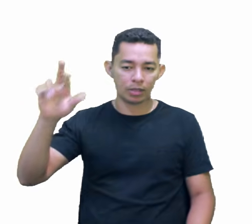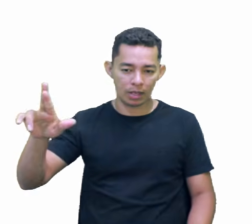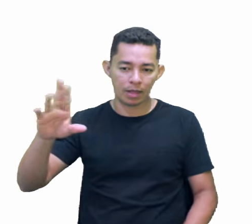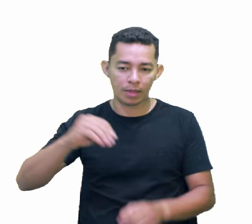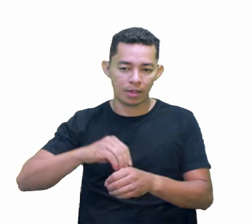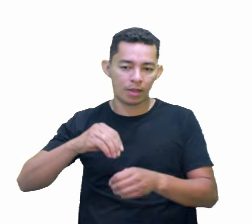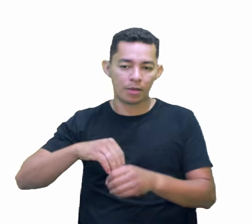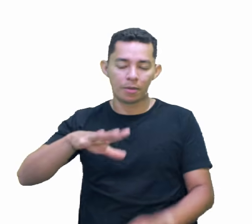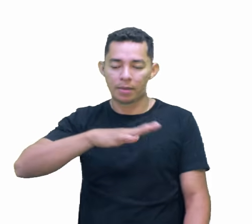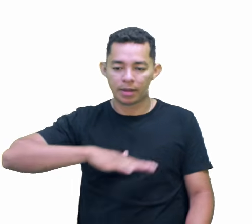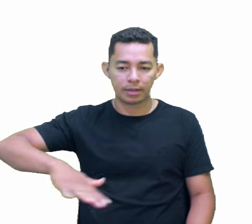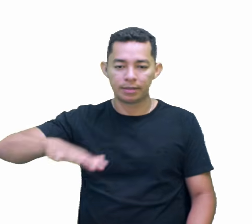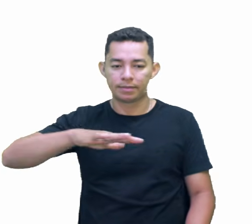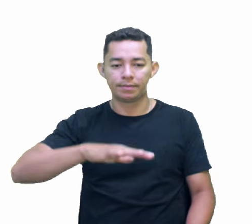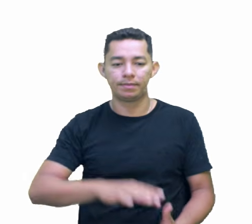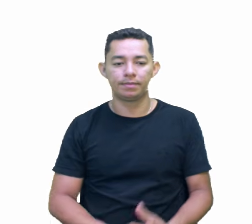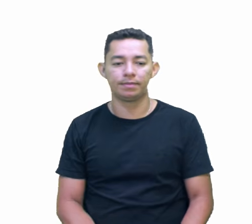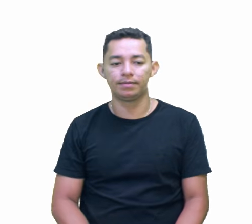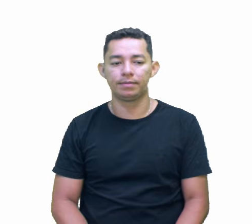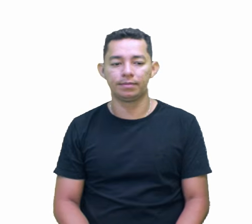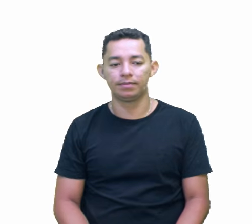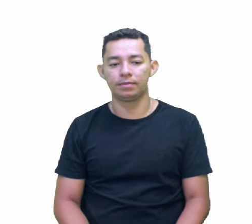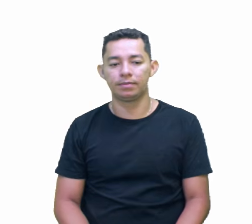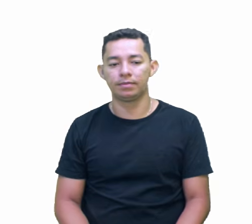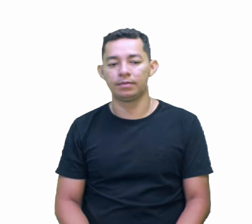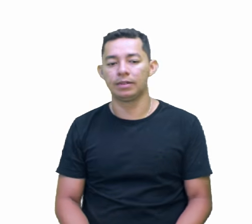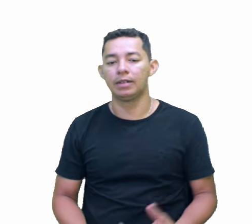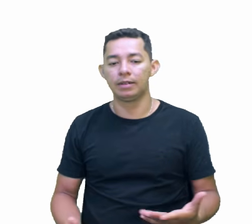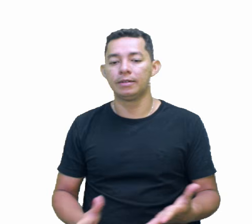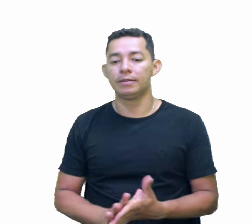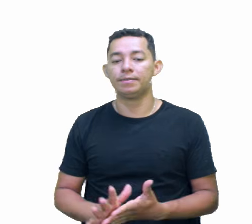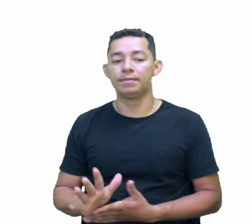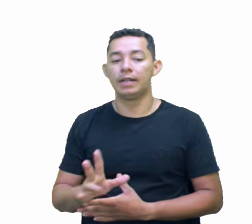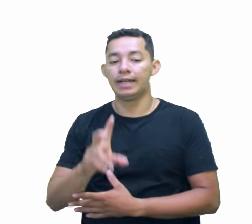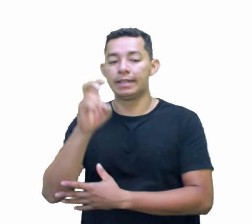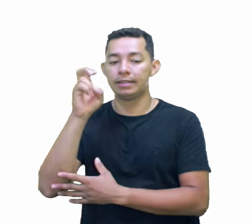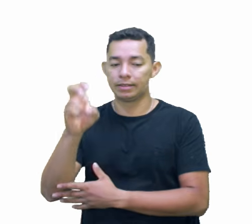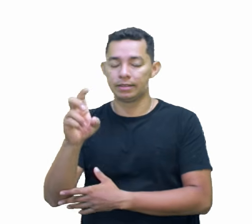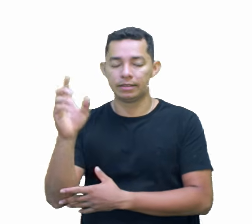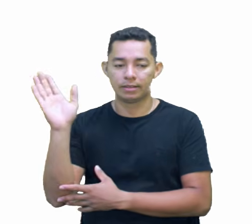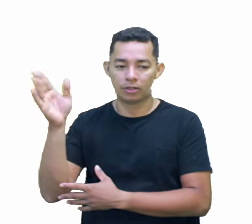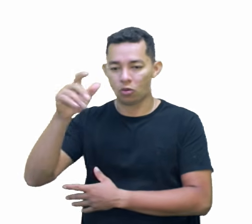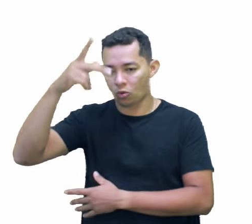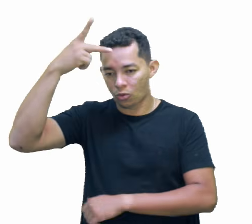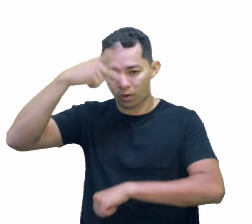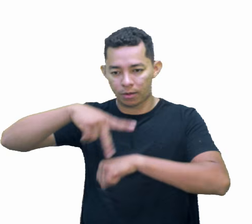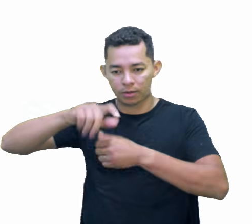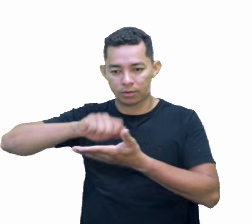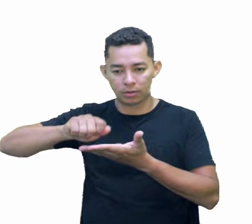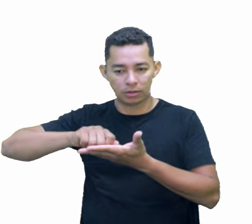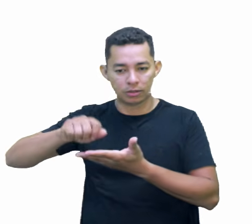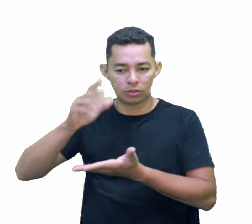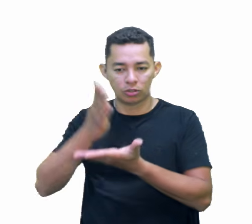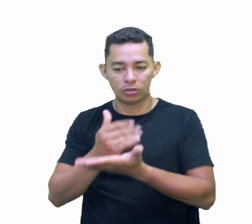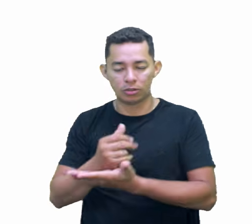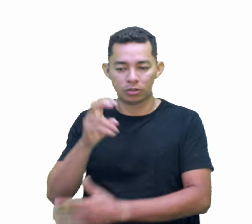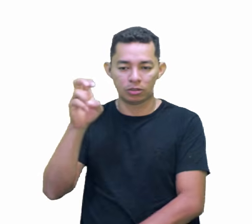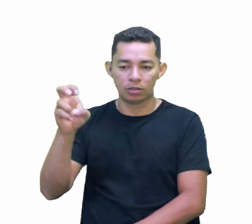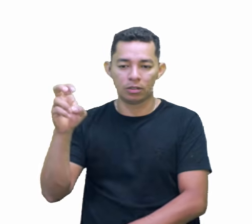acordo com a atuação das massas de ar, Strahler dividiu em 5 tipos climáticos o território